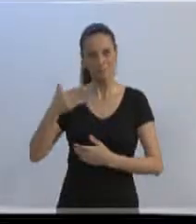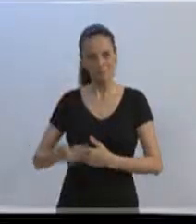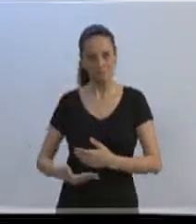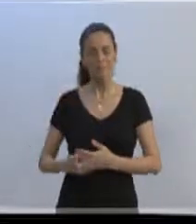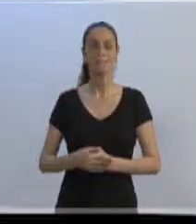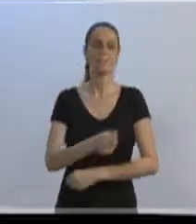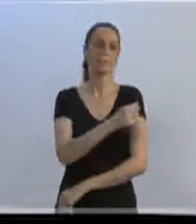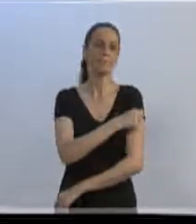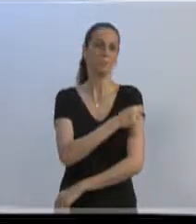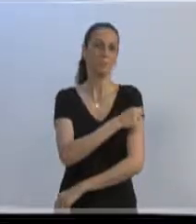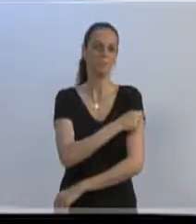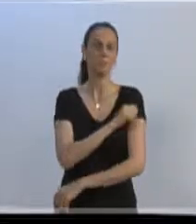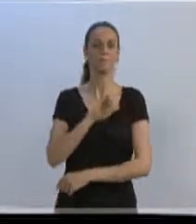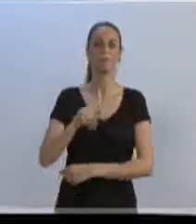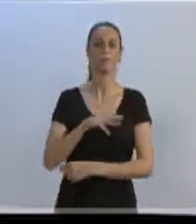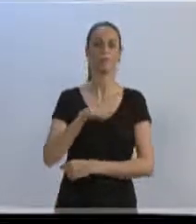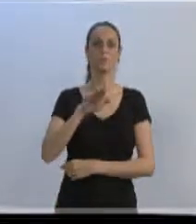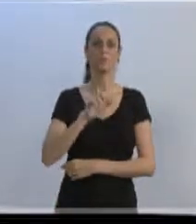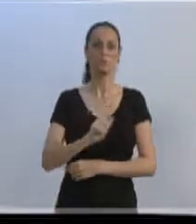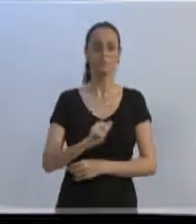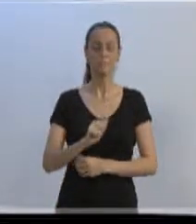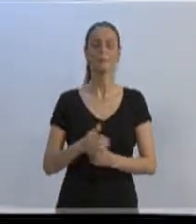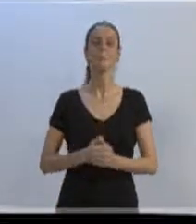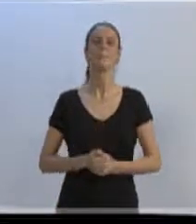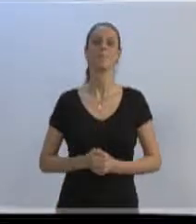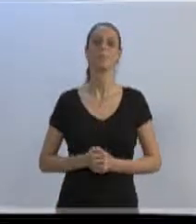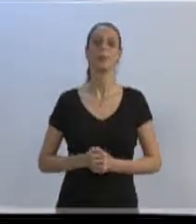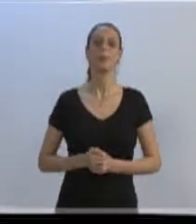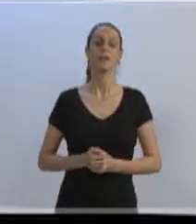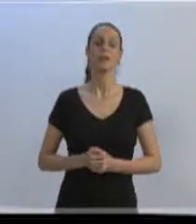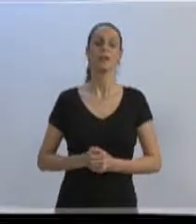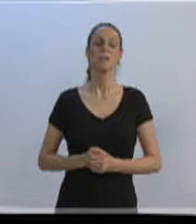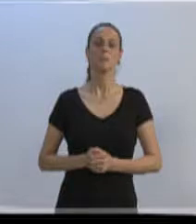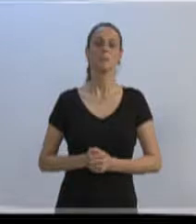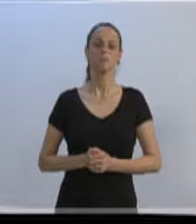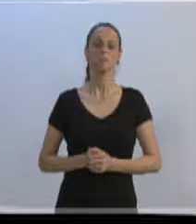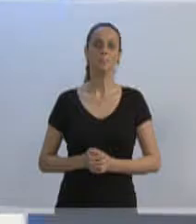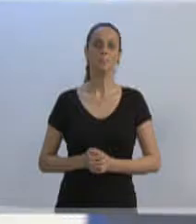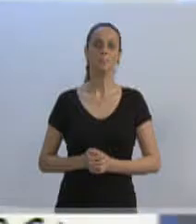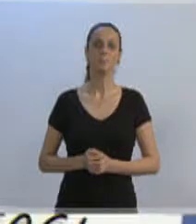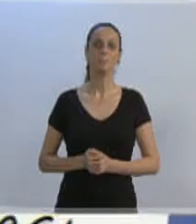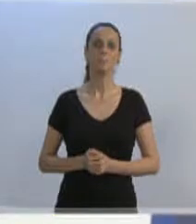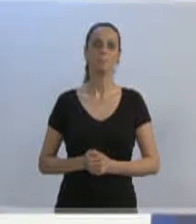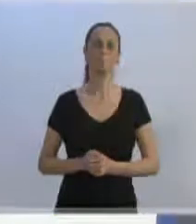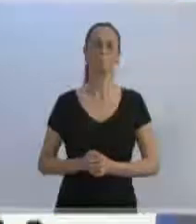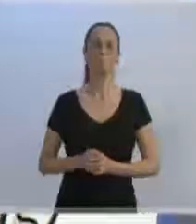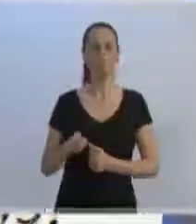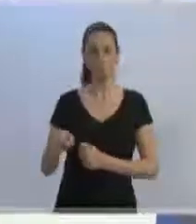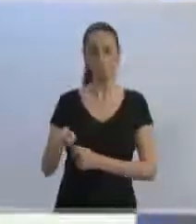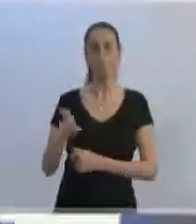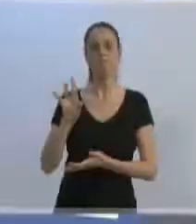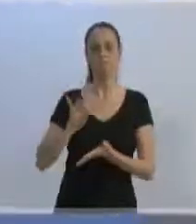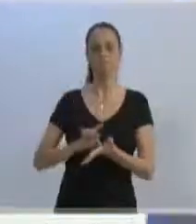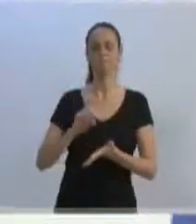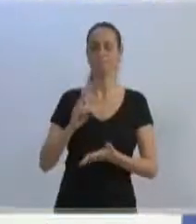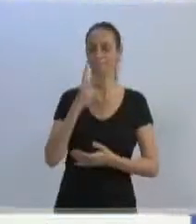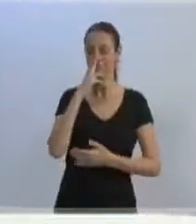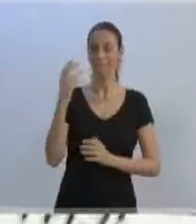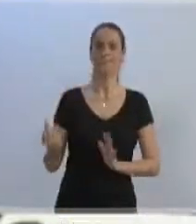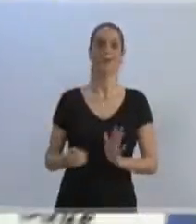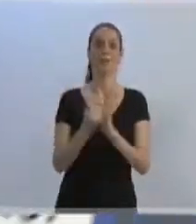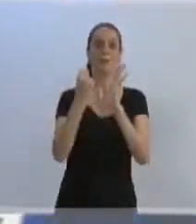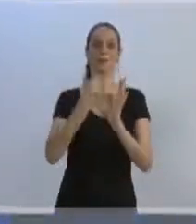aluna júlia milenar de souza de na the map que com certeza me marcou bastante